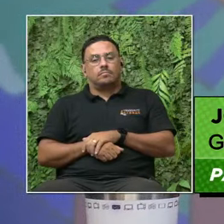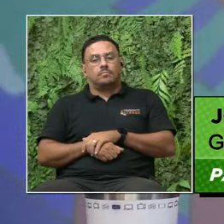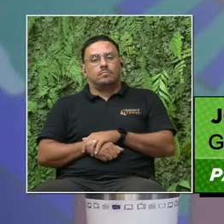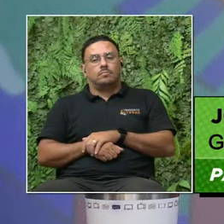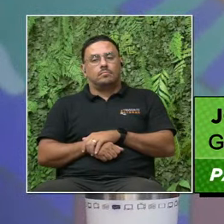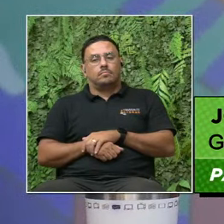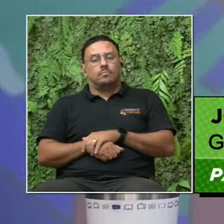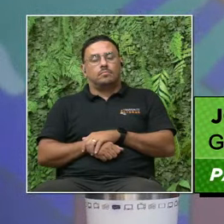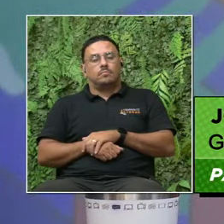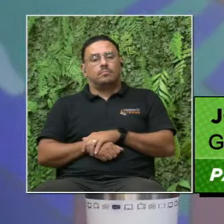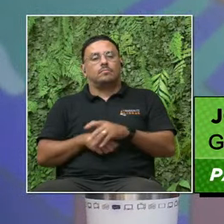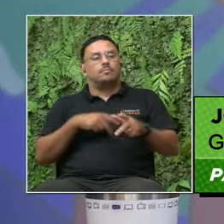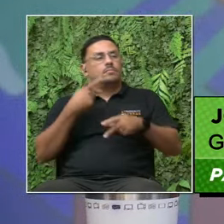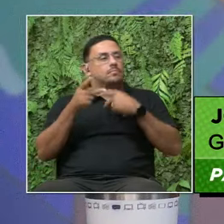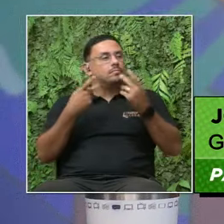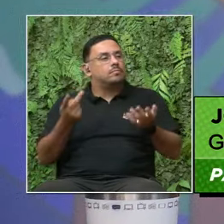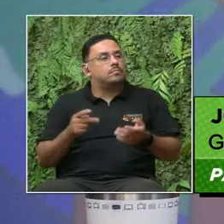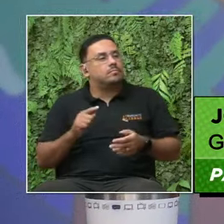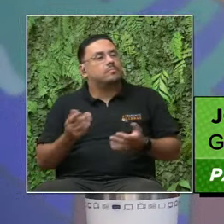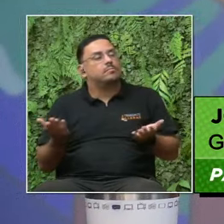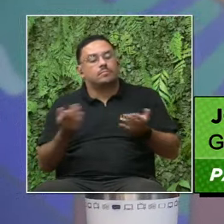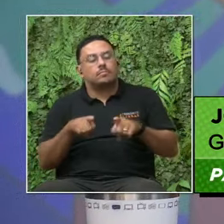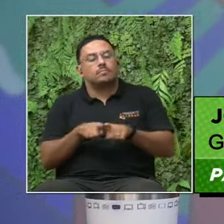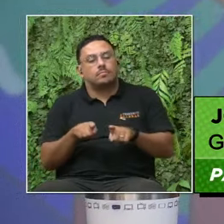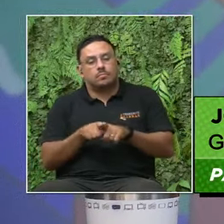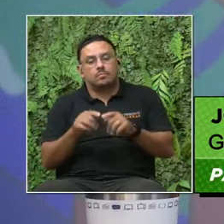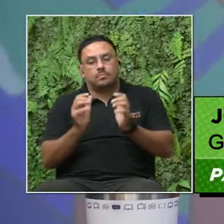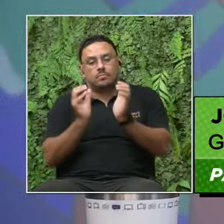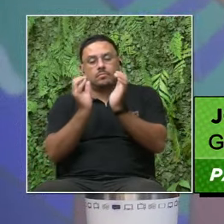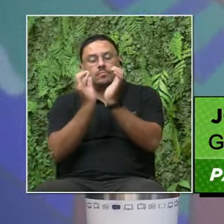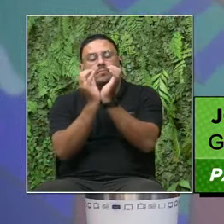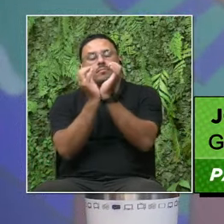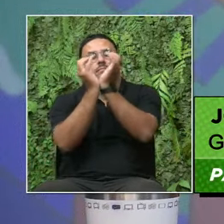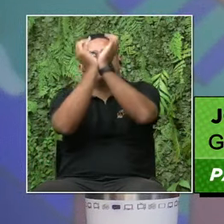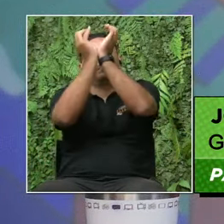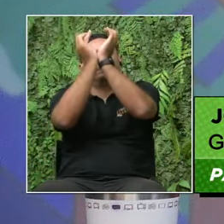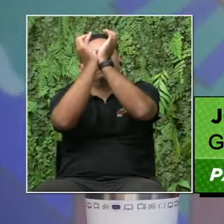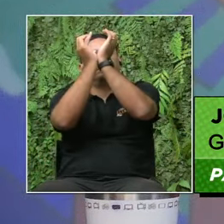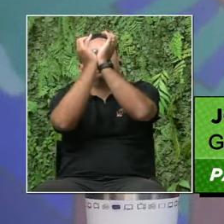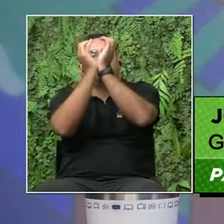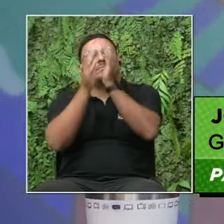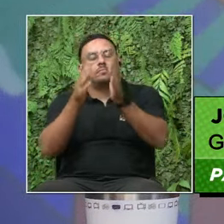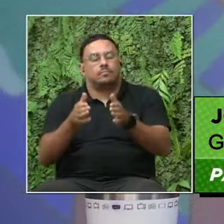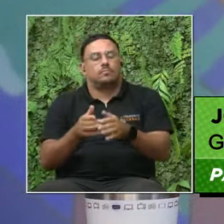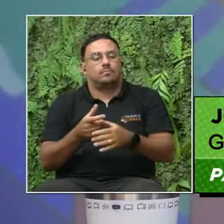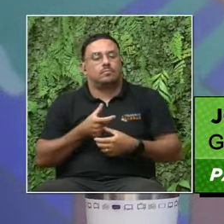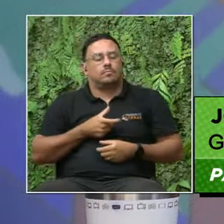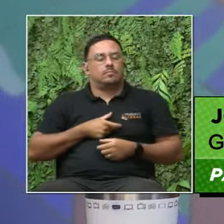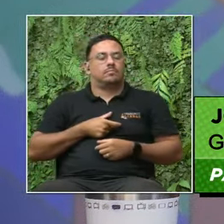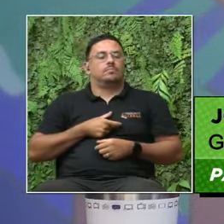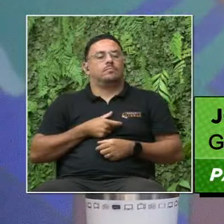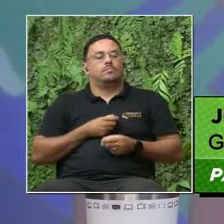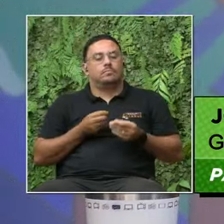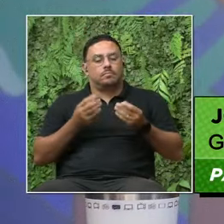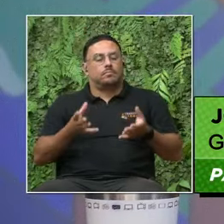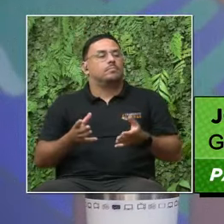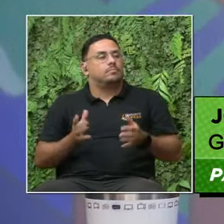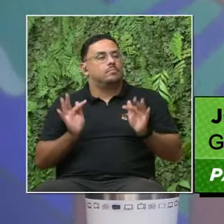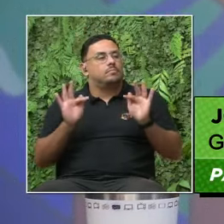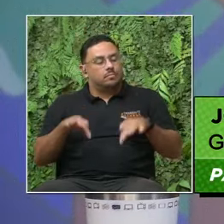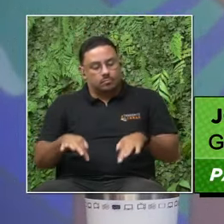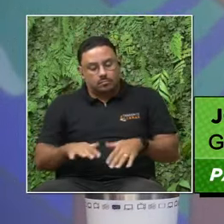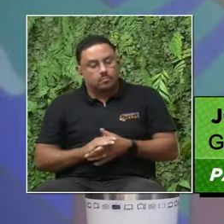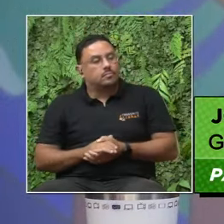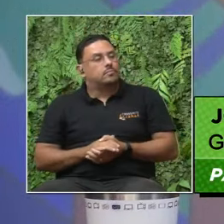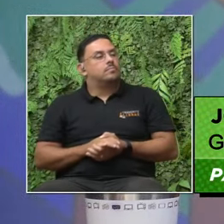é tô F tô falando que é o seguinte a taça tem que que tem que dar uma medalha pro Felipão também foi ele que colocou o time na final né